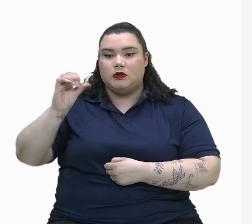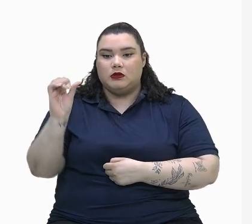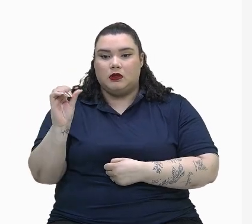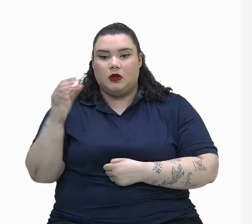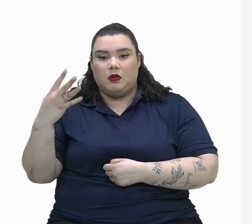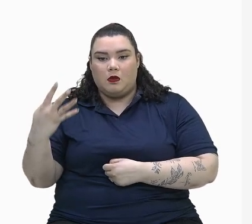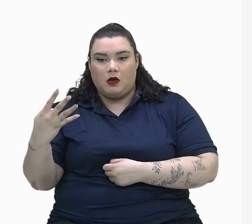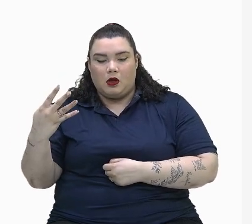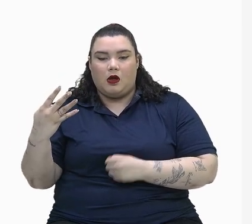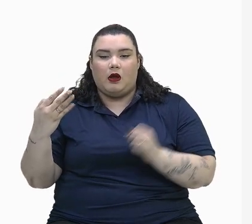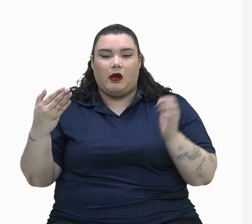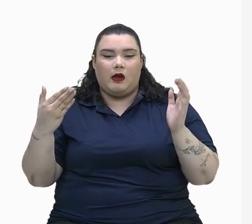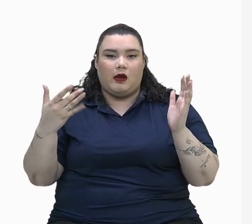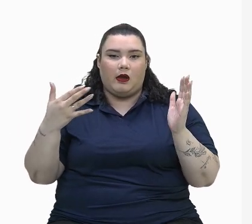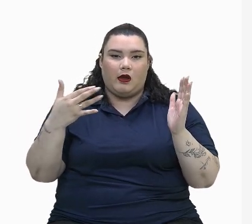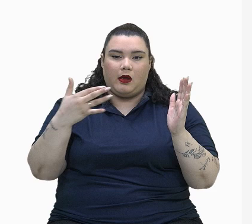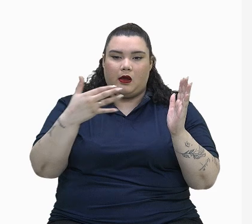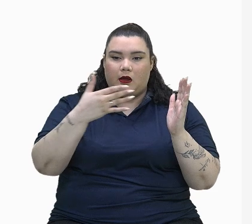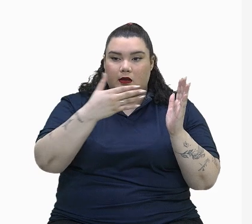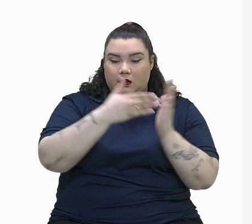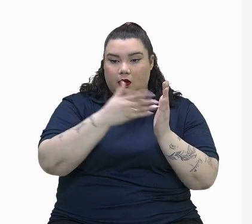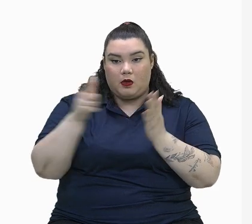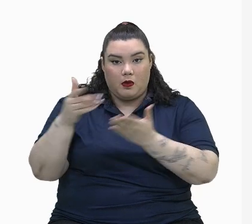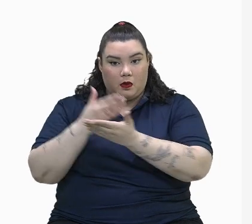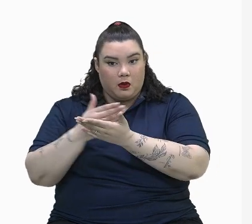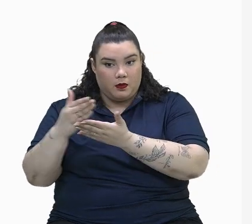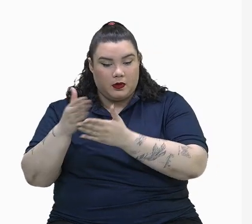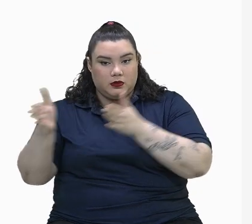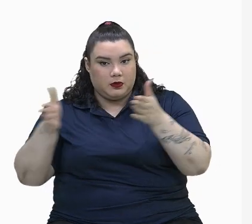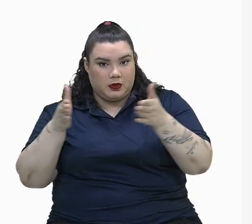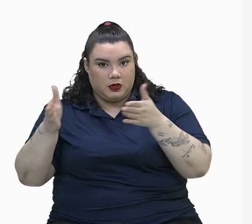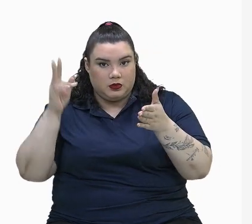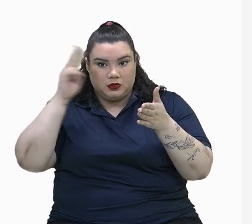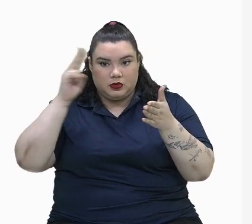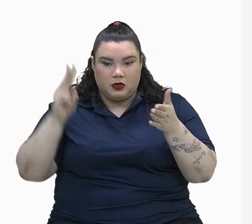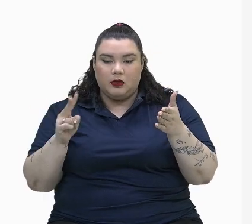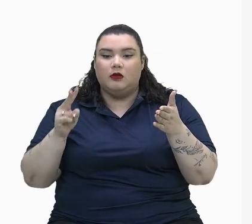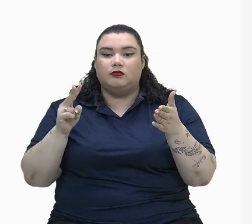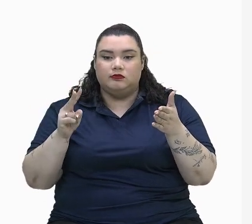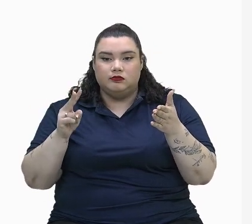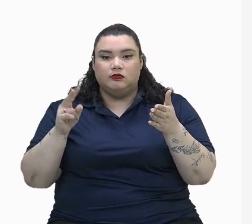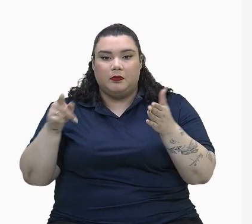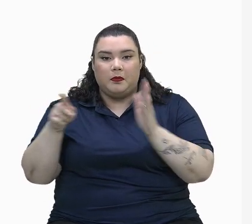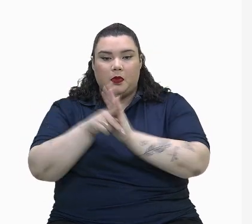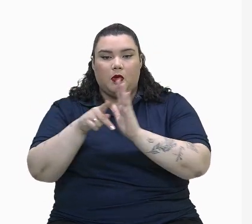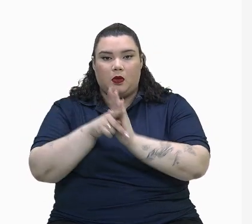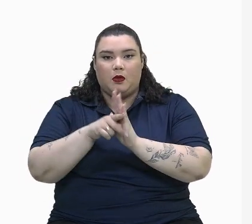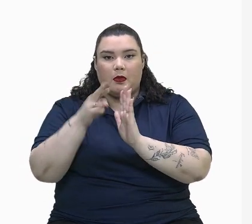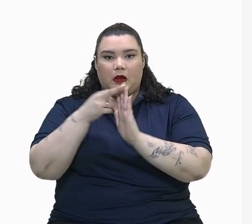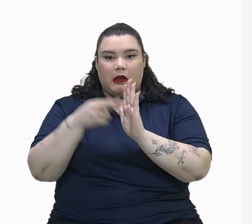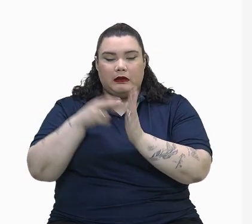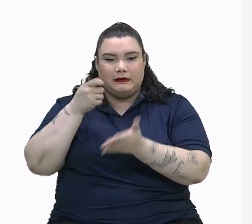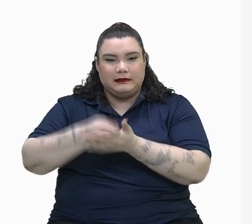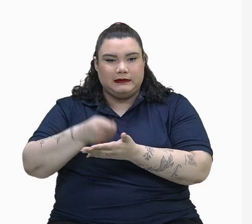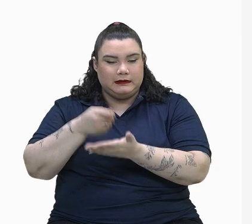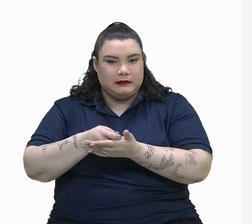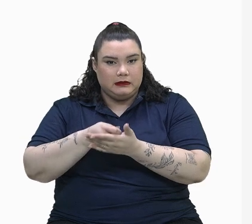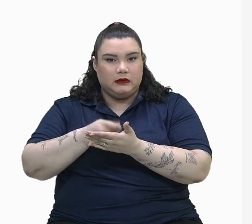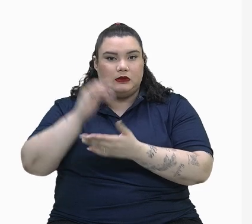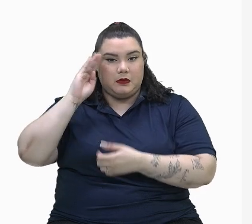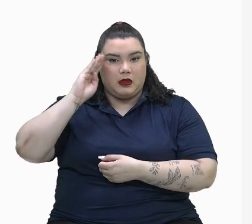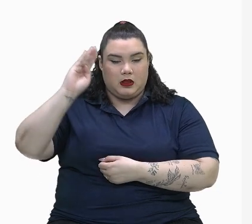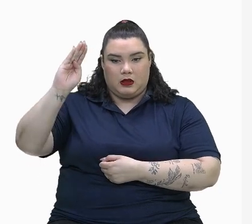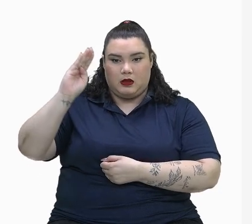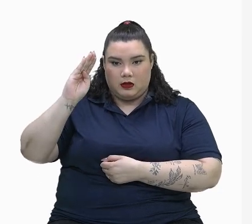1964, que inicia esse período histórico de um regime governamental diferenciado, que